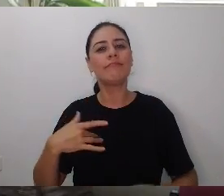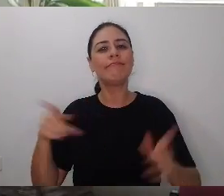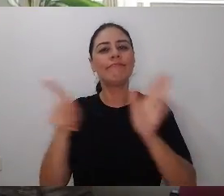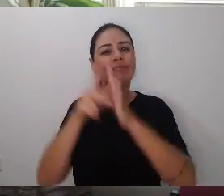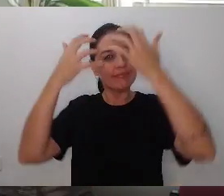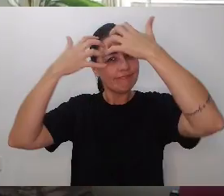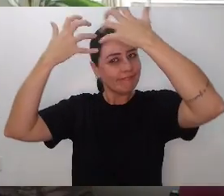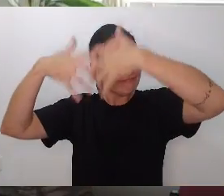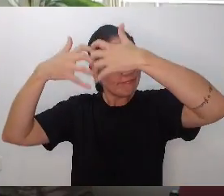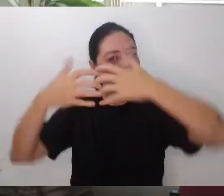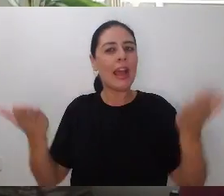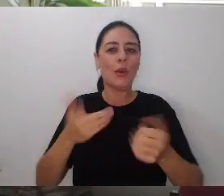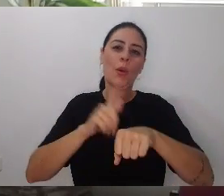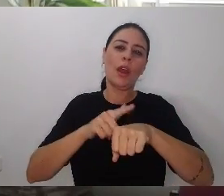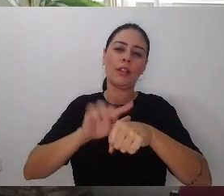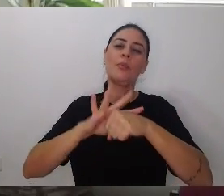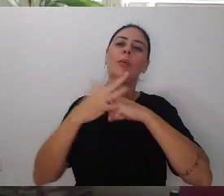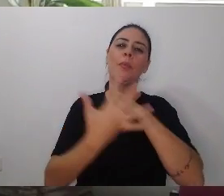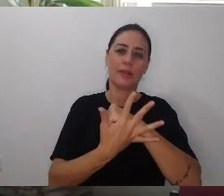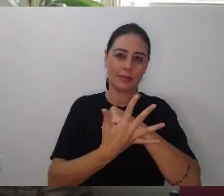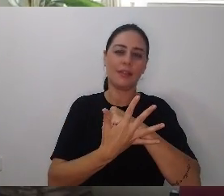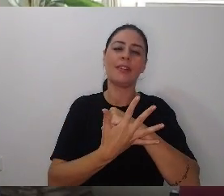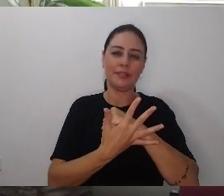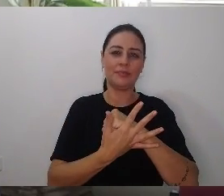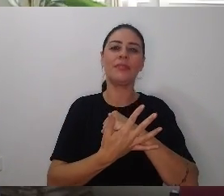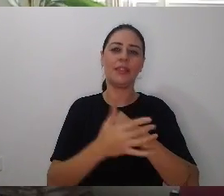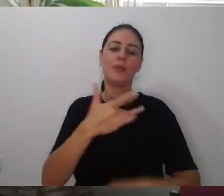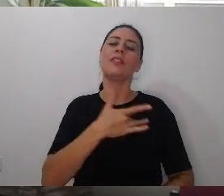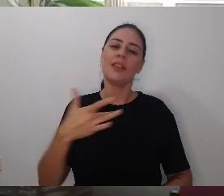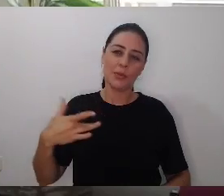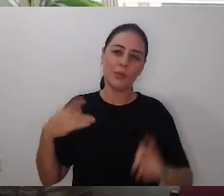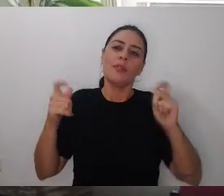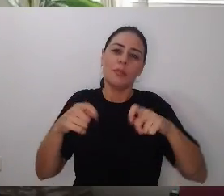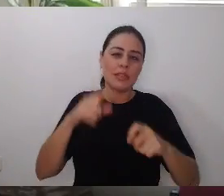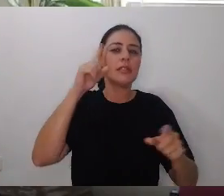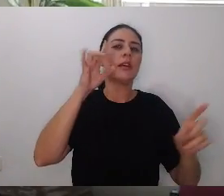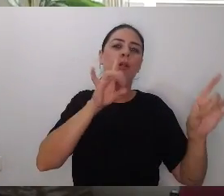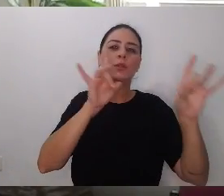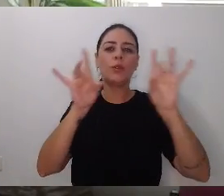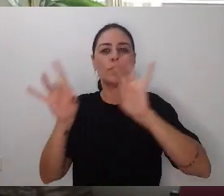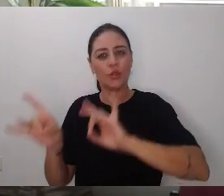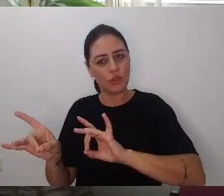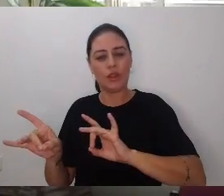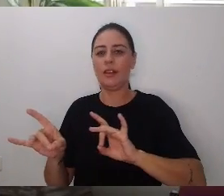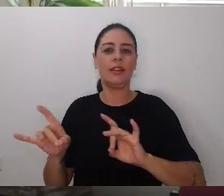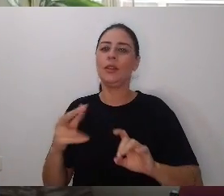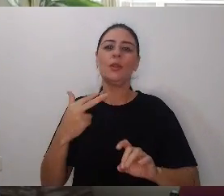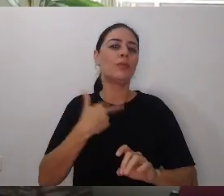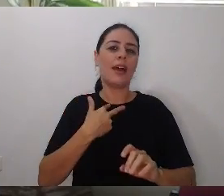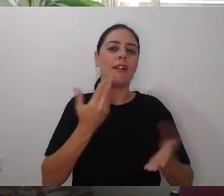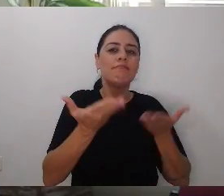promoção de saúde mental na infância em tempos de pandemia. A promoção da saúde ela deve estar presente no nosso dia a